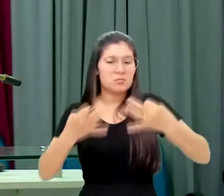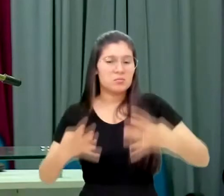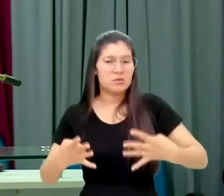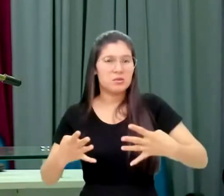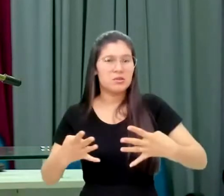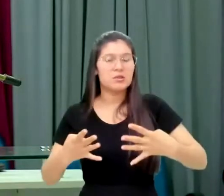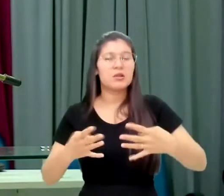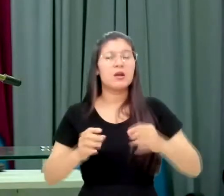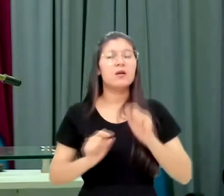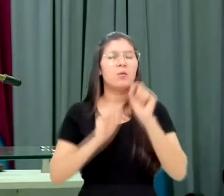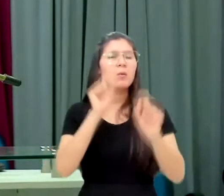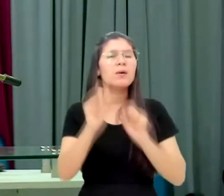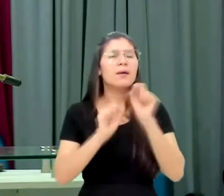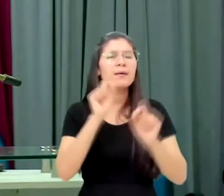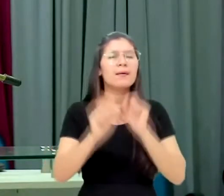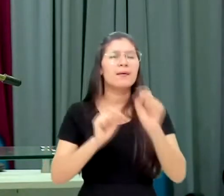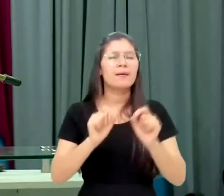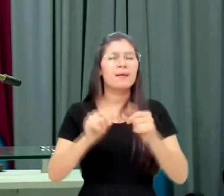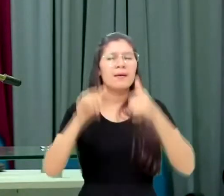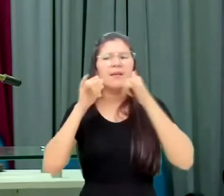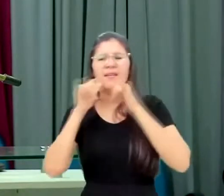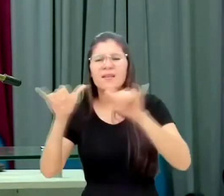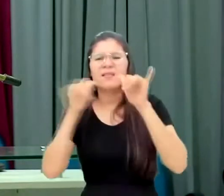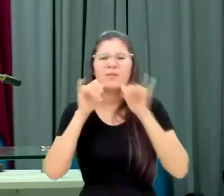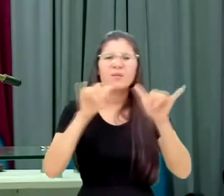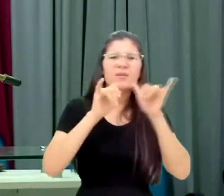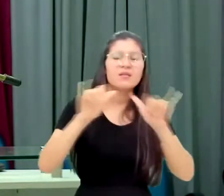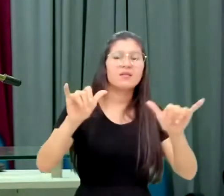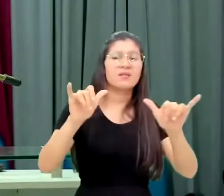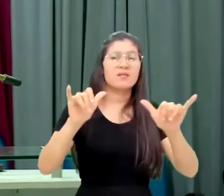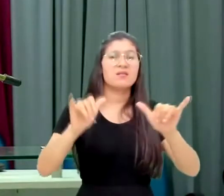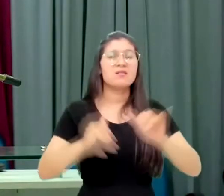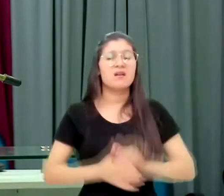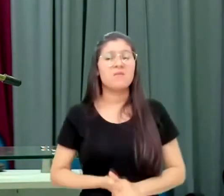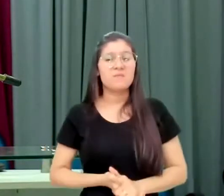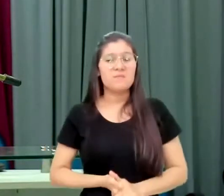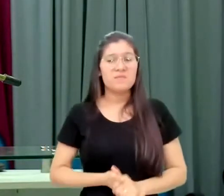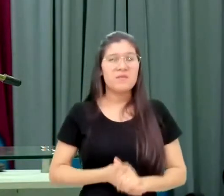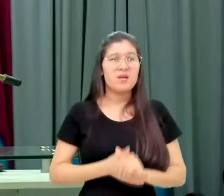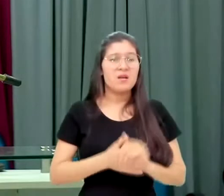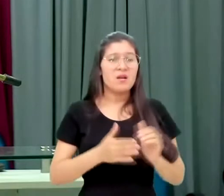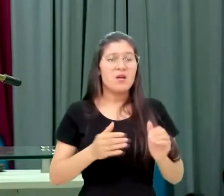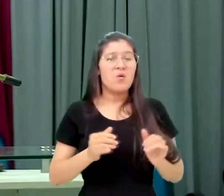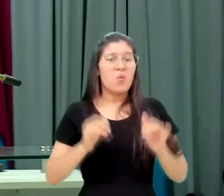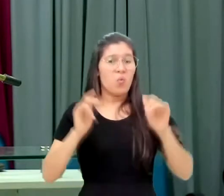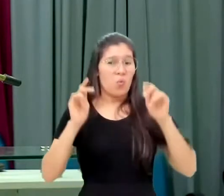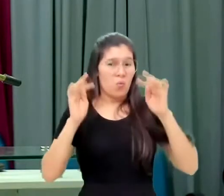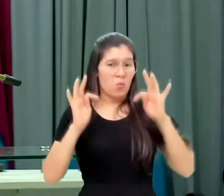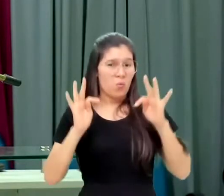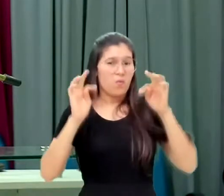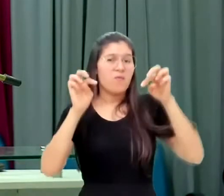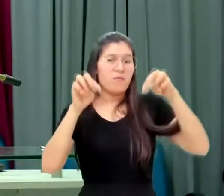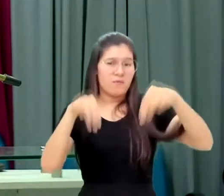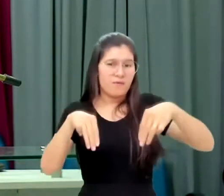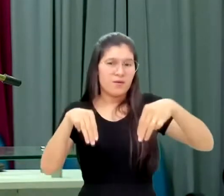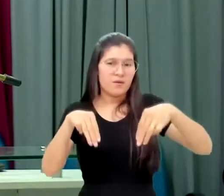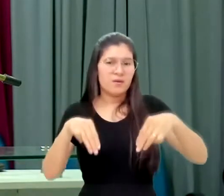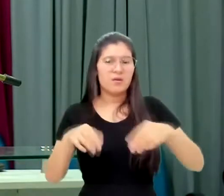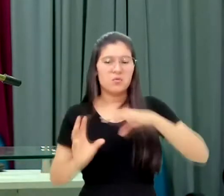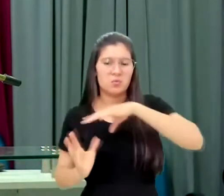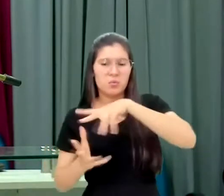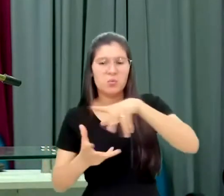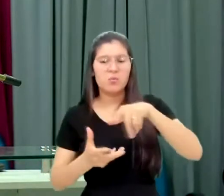o fim das coisas ainda no princípio. Aleluia. Eu tenho o conhecimento prévio de todas